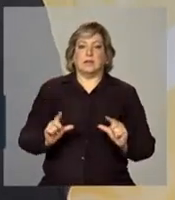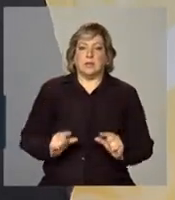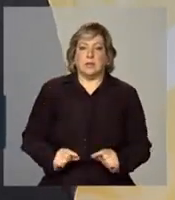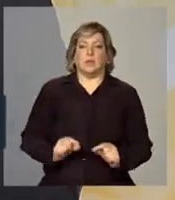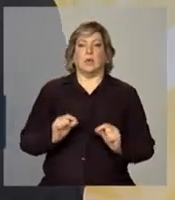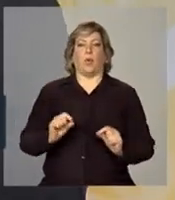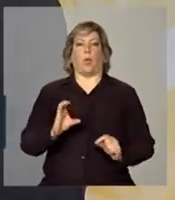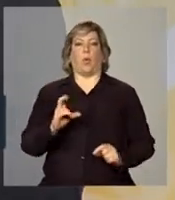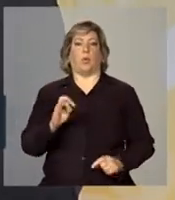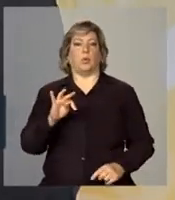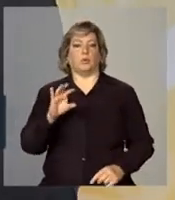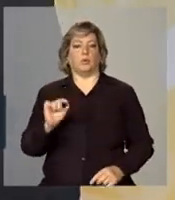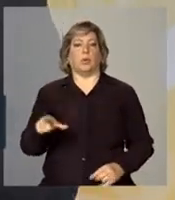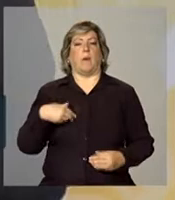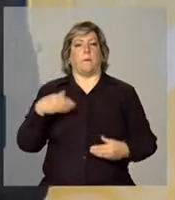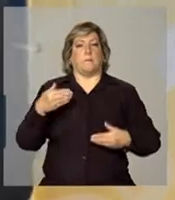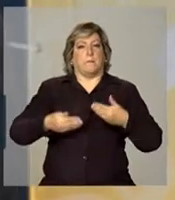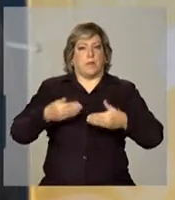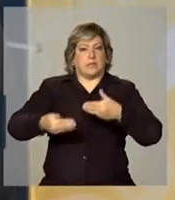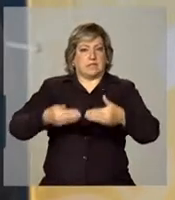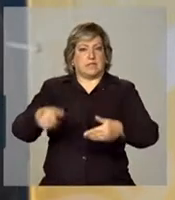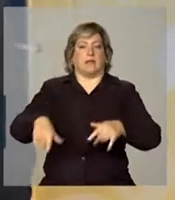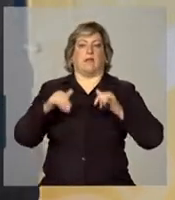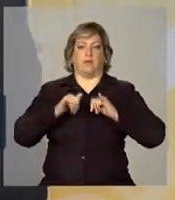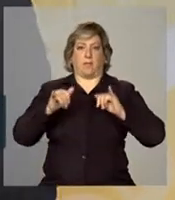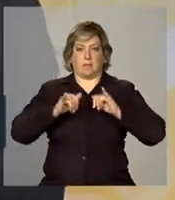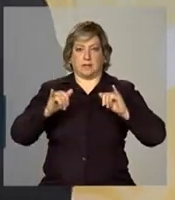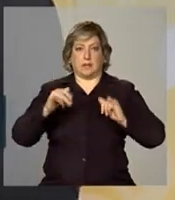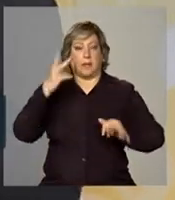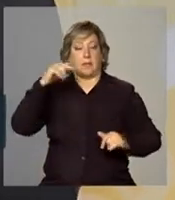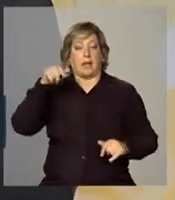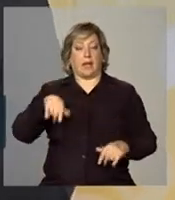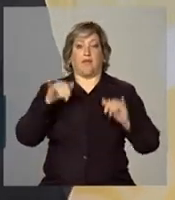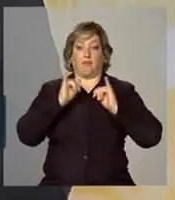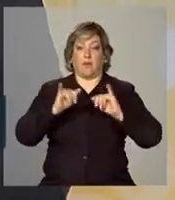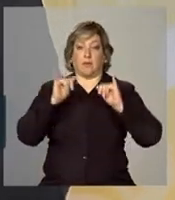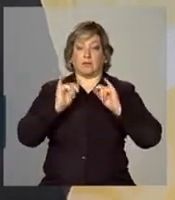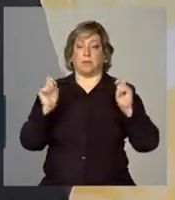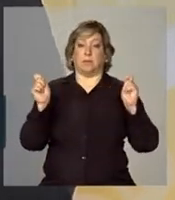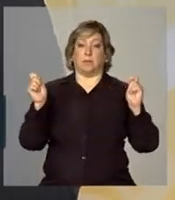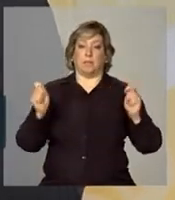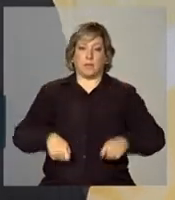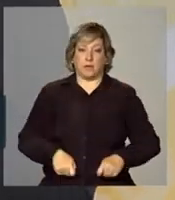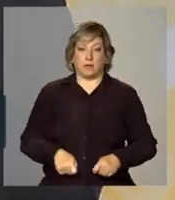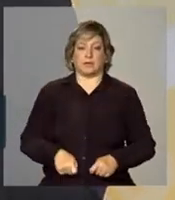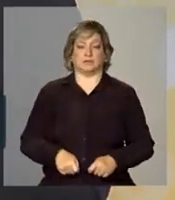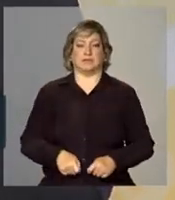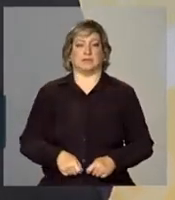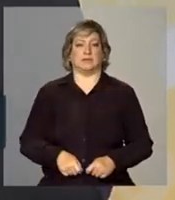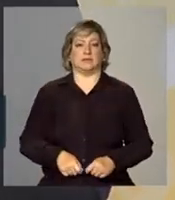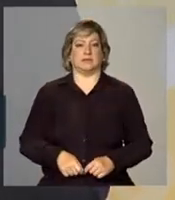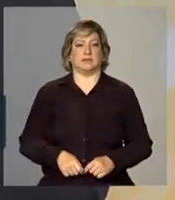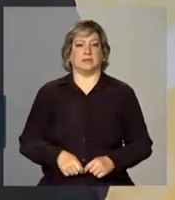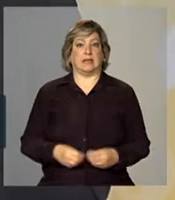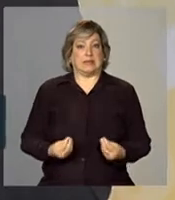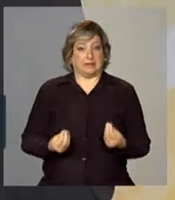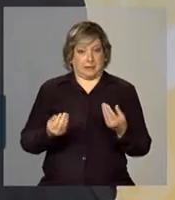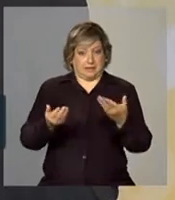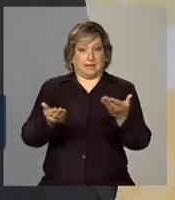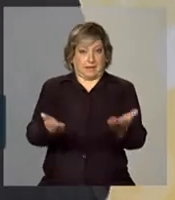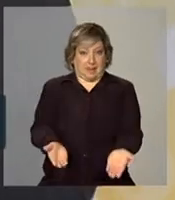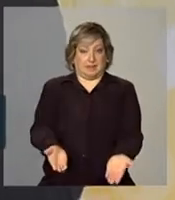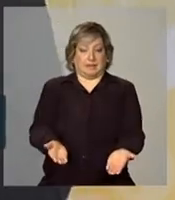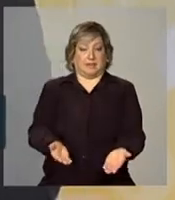o custo do processamento da informação. Para que a informação seja prestada,